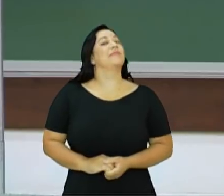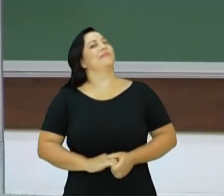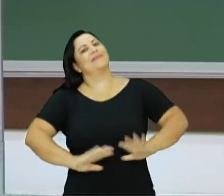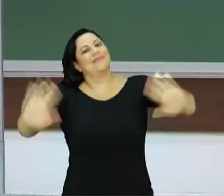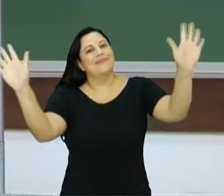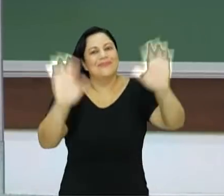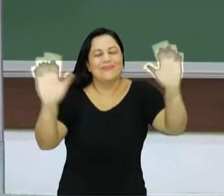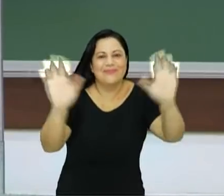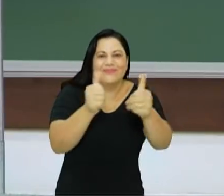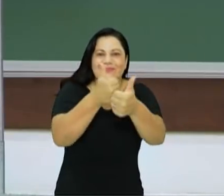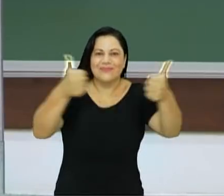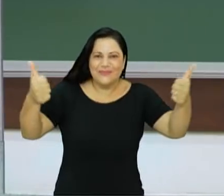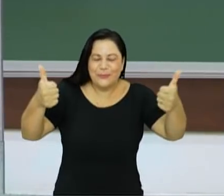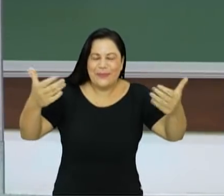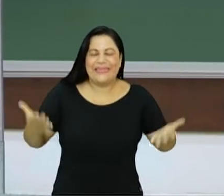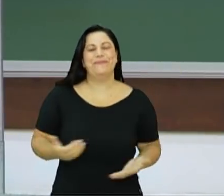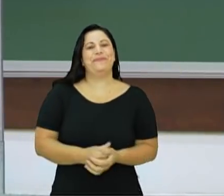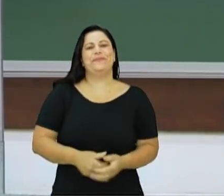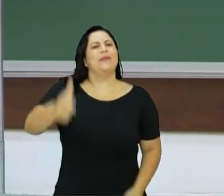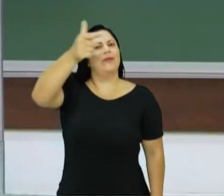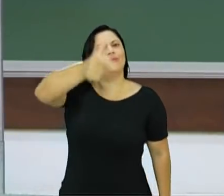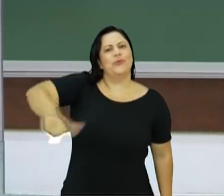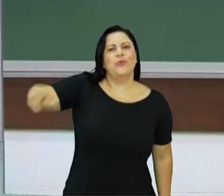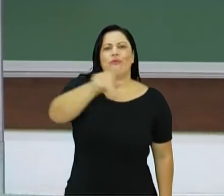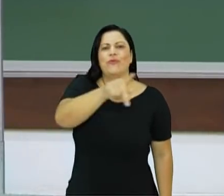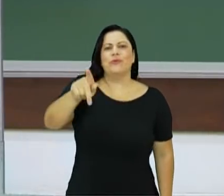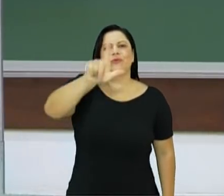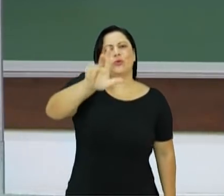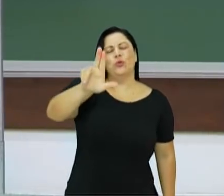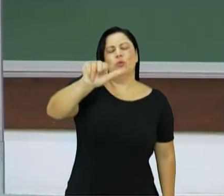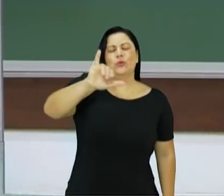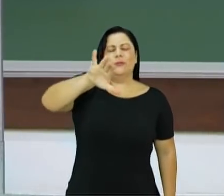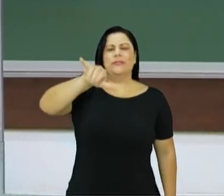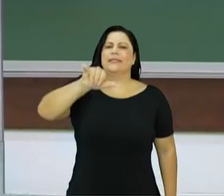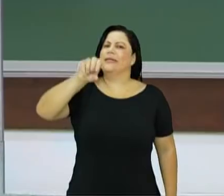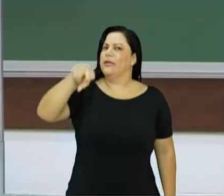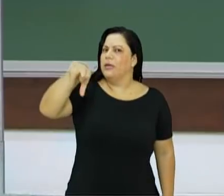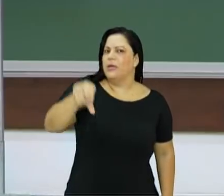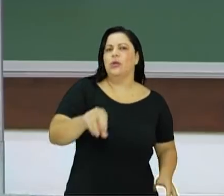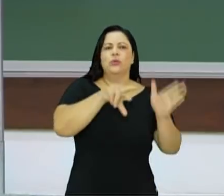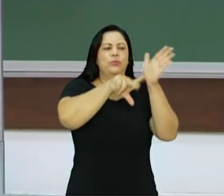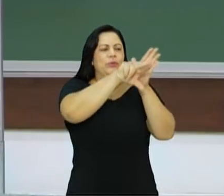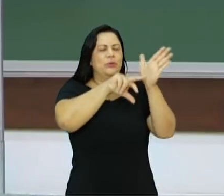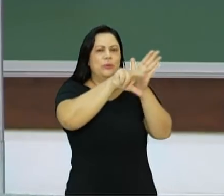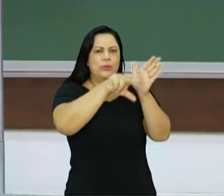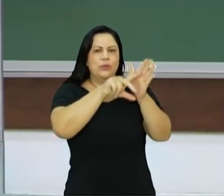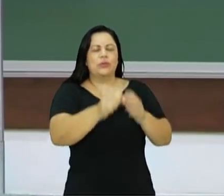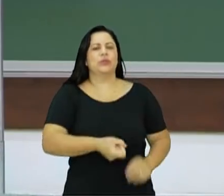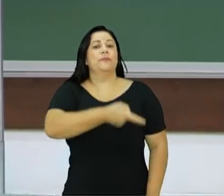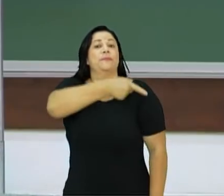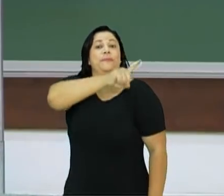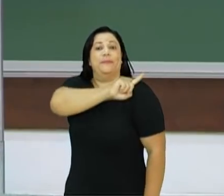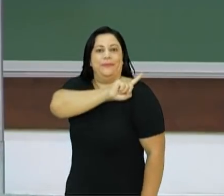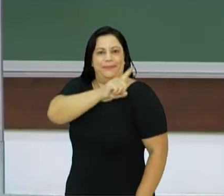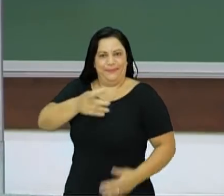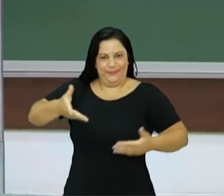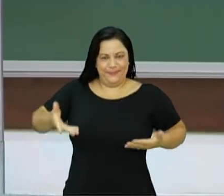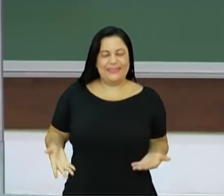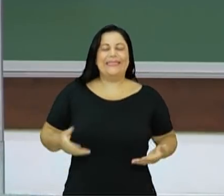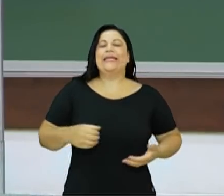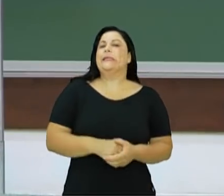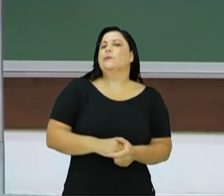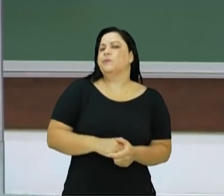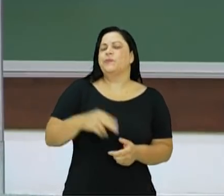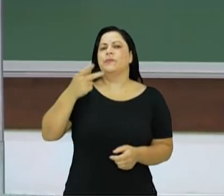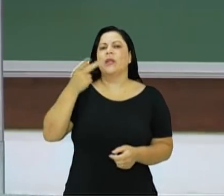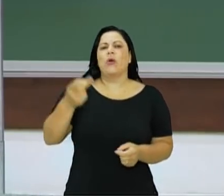Fala galera, beleza? Mais uma vez com vocês, professor Luciano, Biologia, Ensino Médio, primeira série. E eu vou trazer para vocês